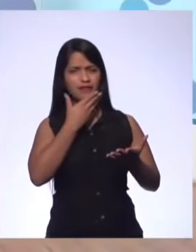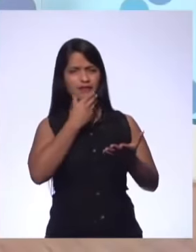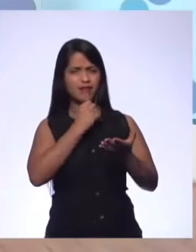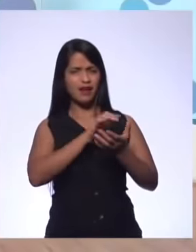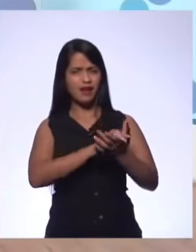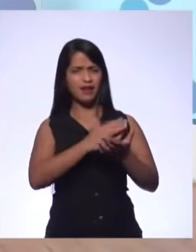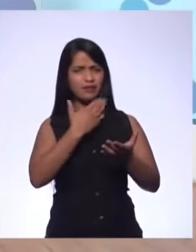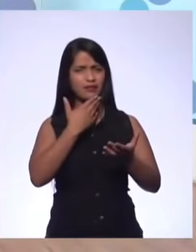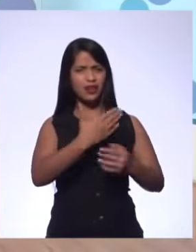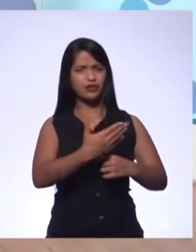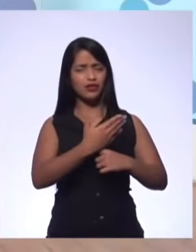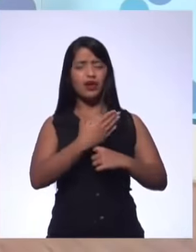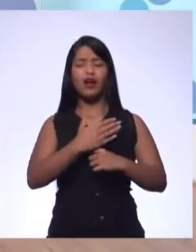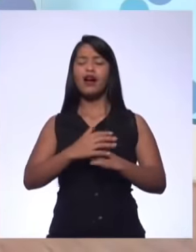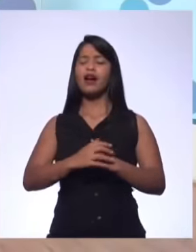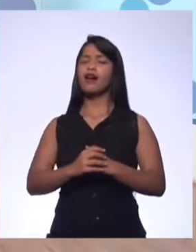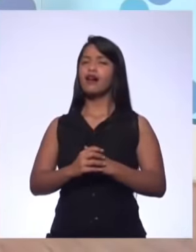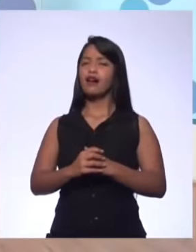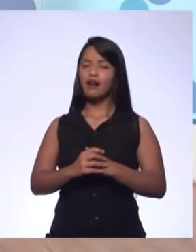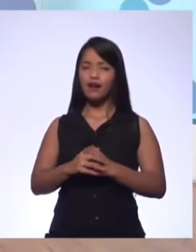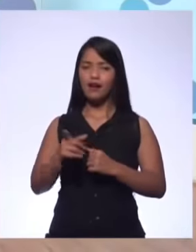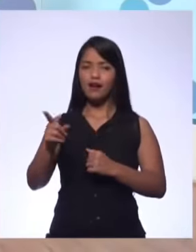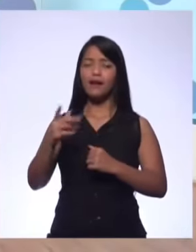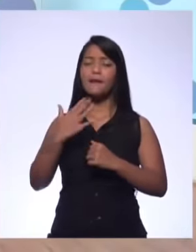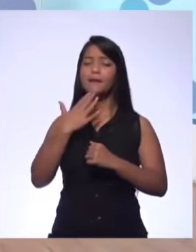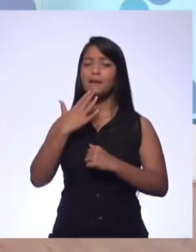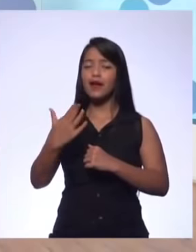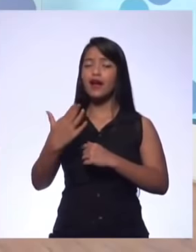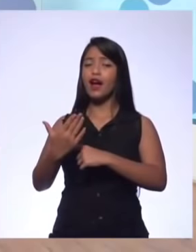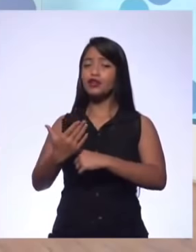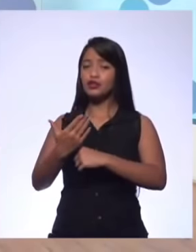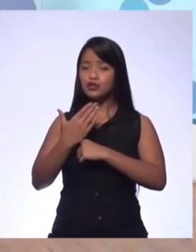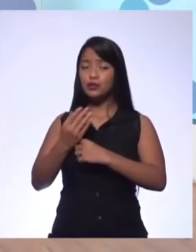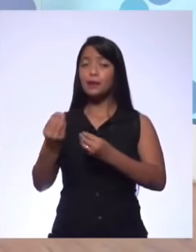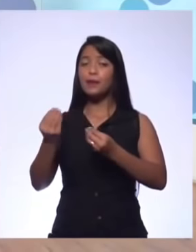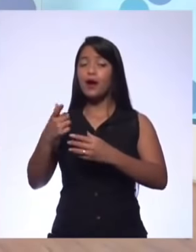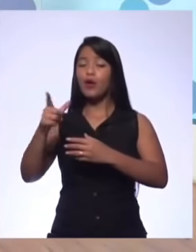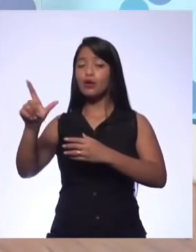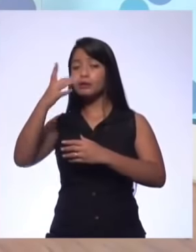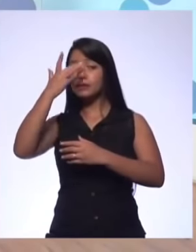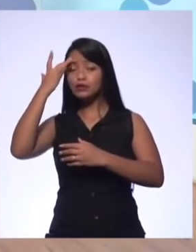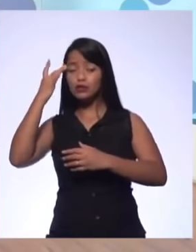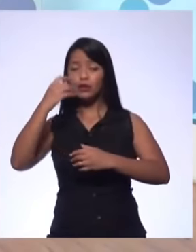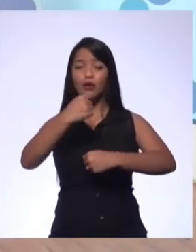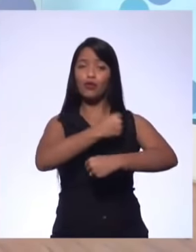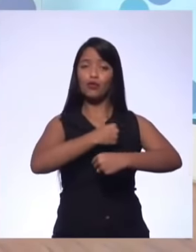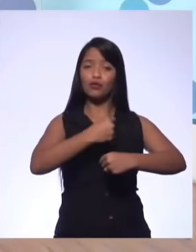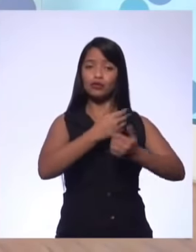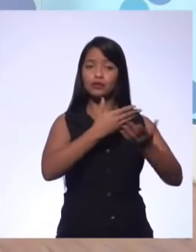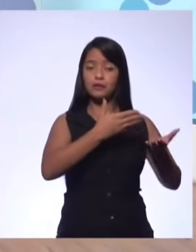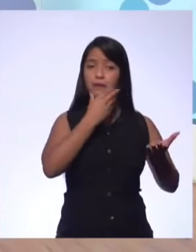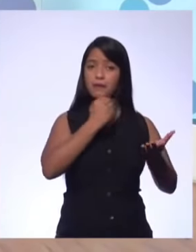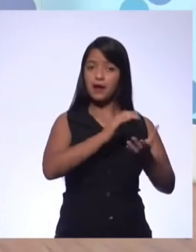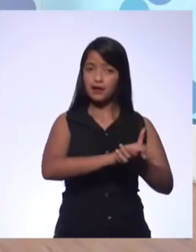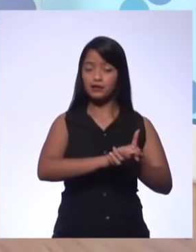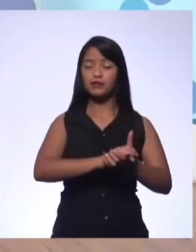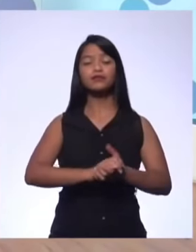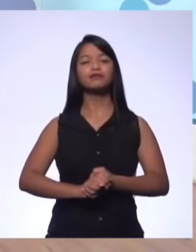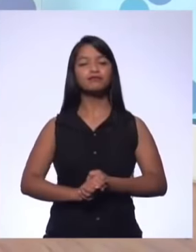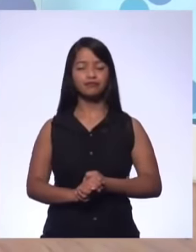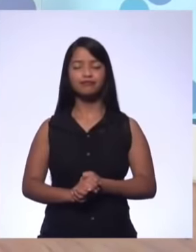cozinhar para o seu marido. Ah, tá. Para cozinhar para o marido. Mas ajuda ela pedia para outra pessoa. Ah, tá. Deu ambiguidade aqui. É, deu